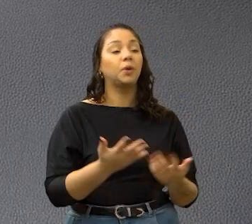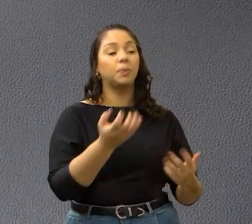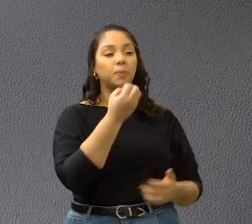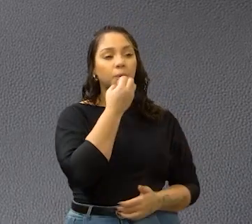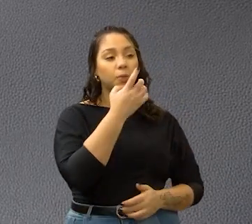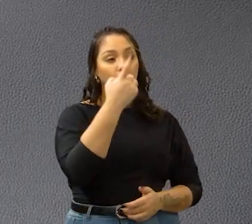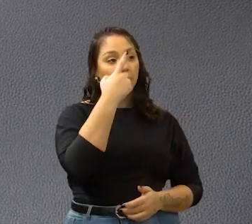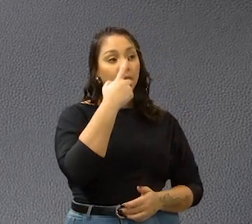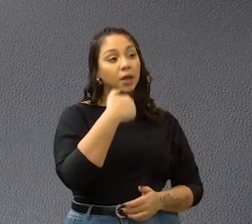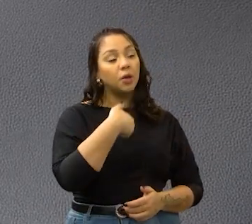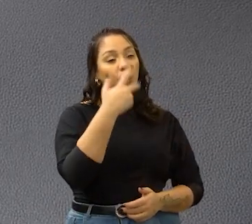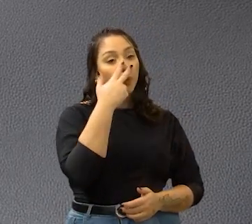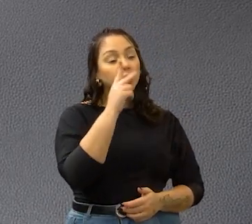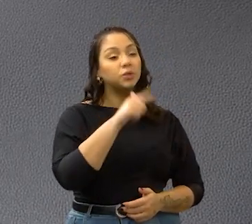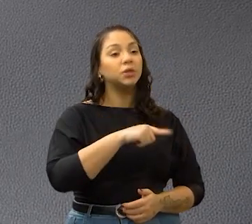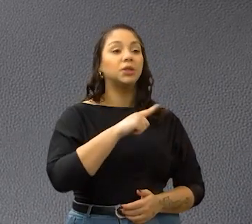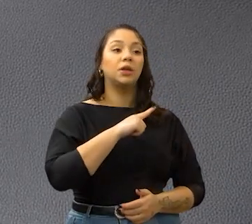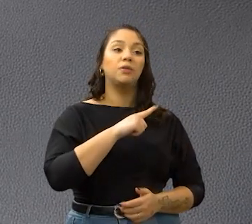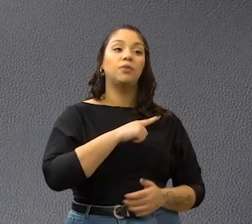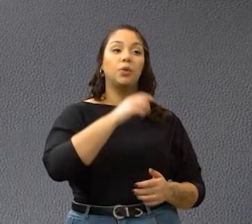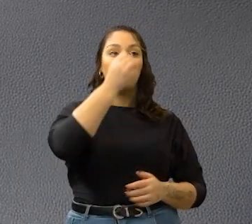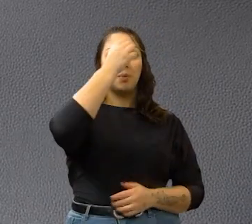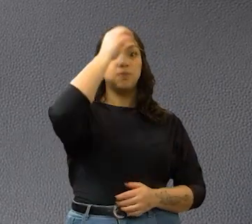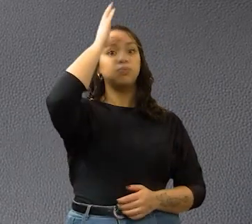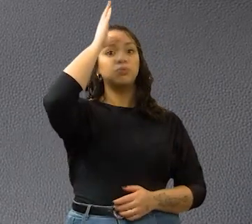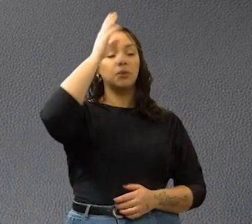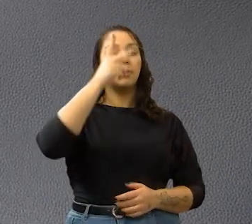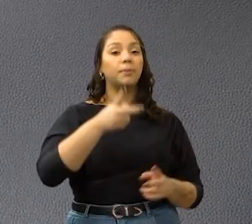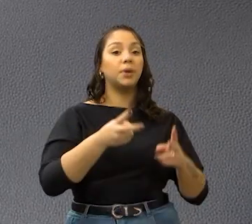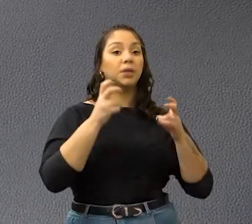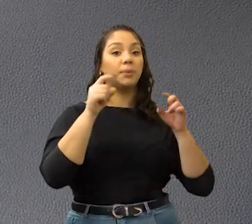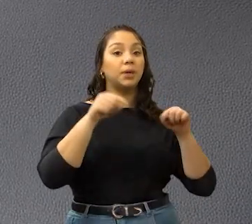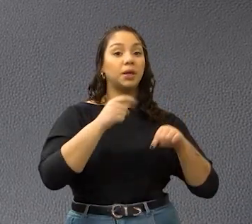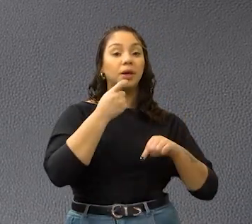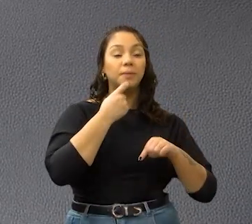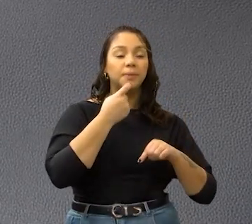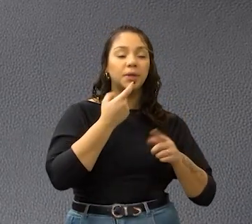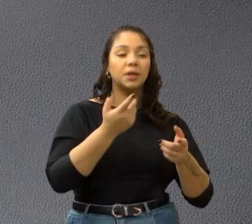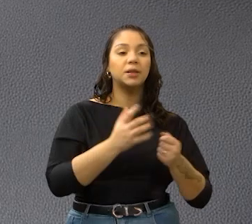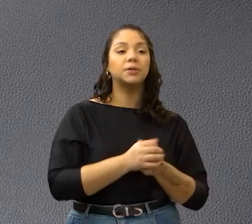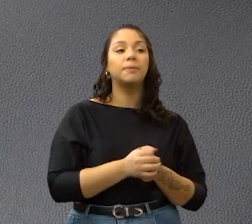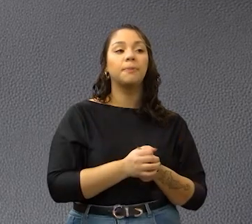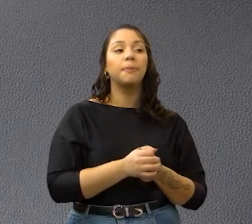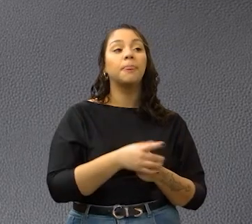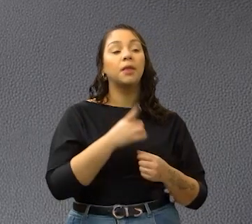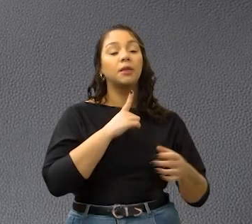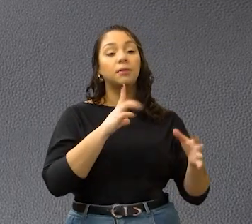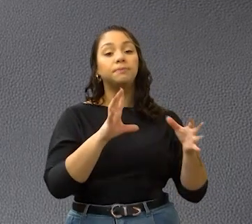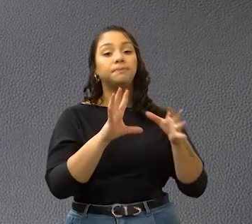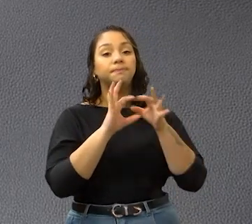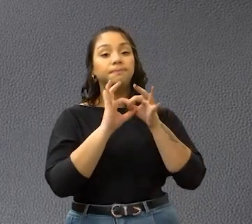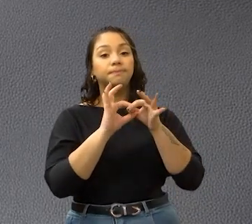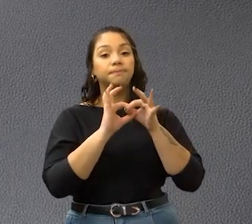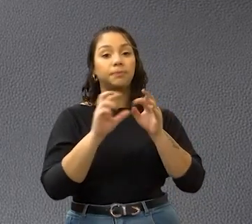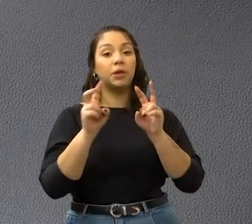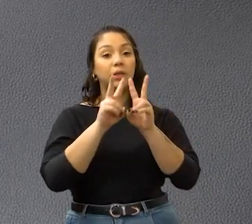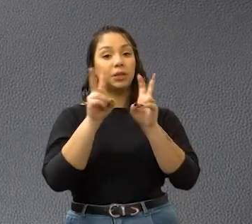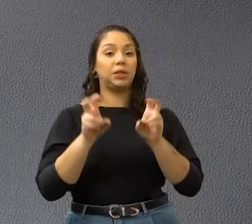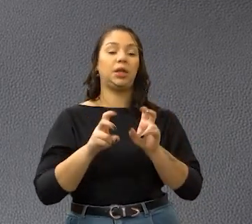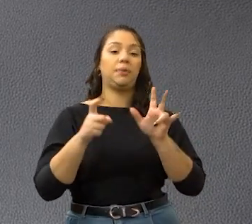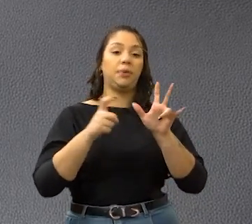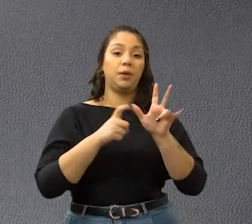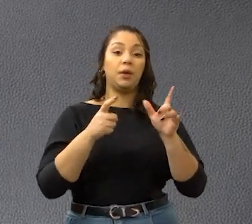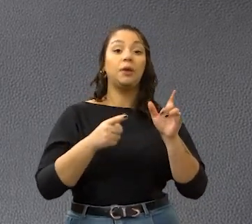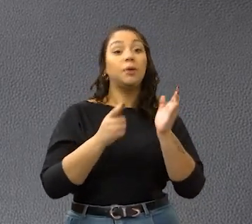Bom, acho que foi muito enriquecedor, né? A gente consegue perceber que Campinas tem uma ligação muito grande com a pauta,